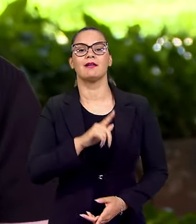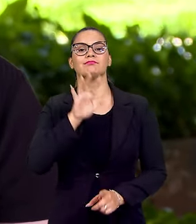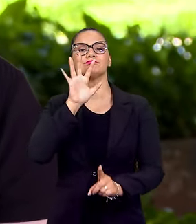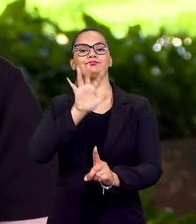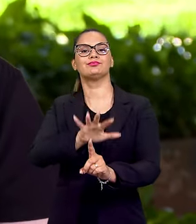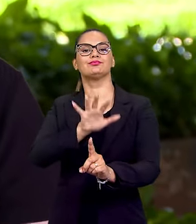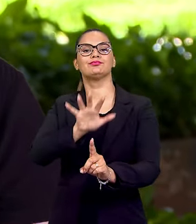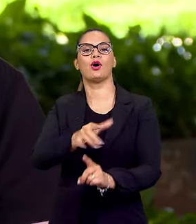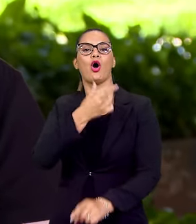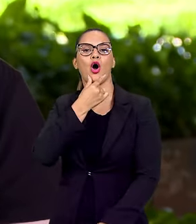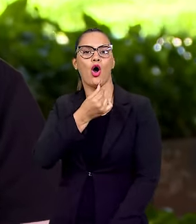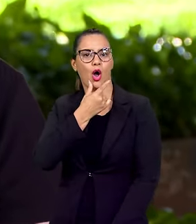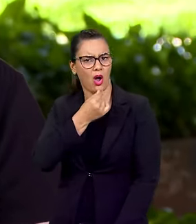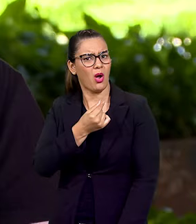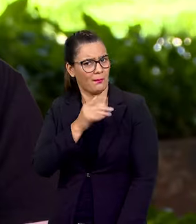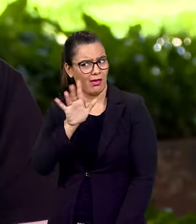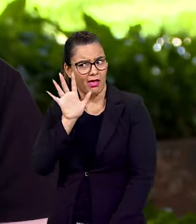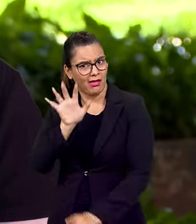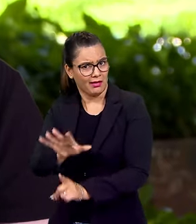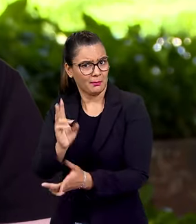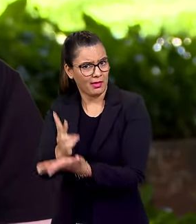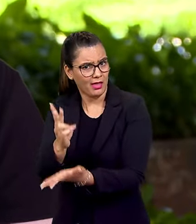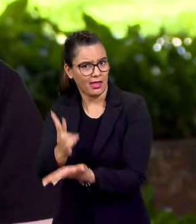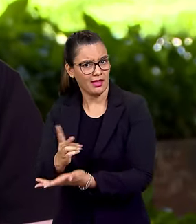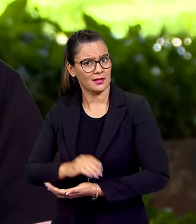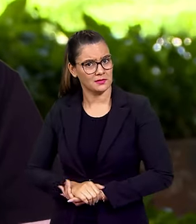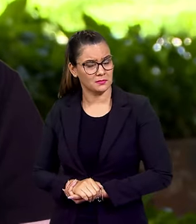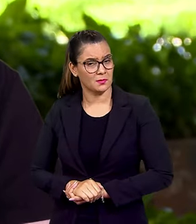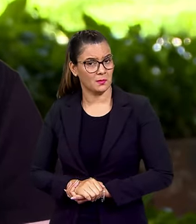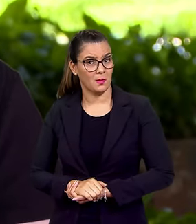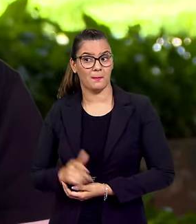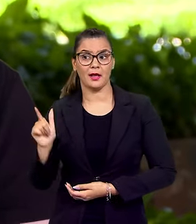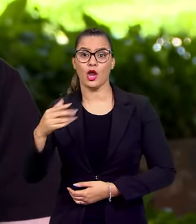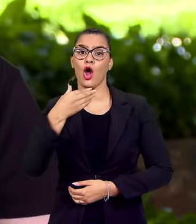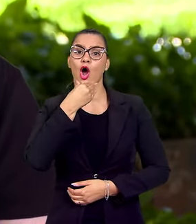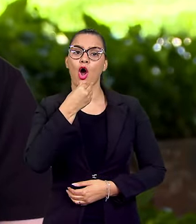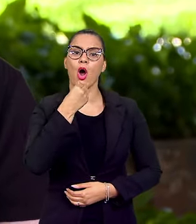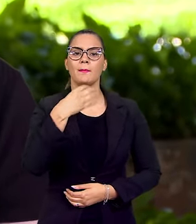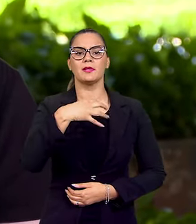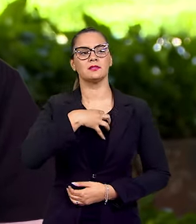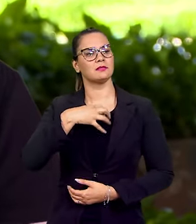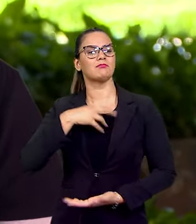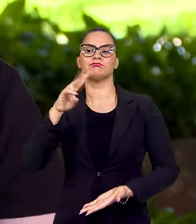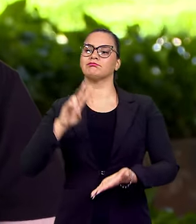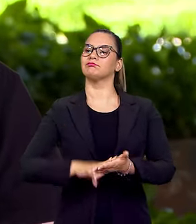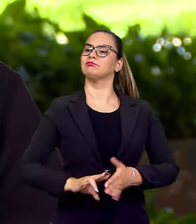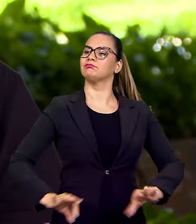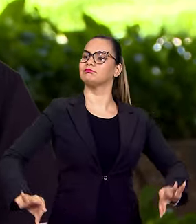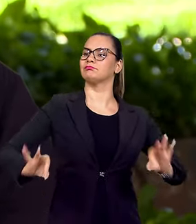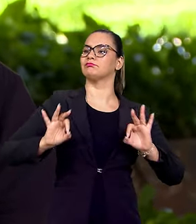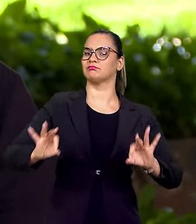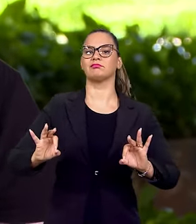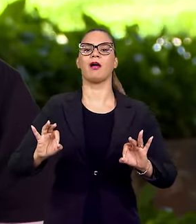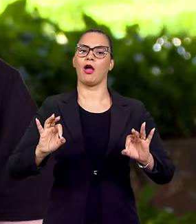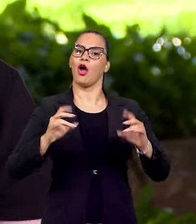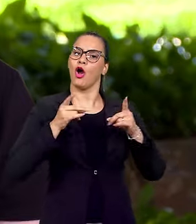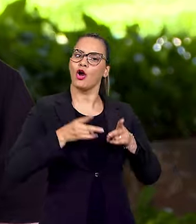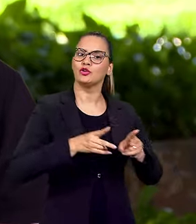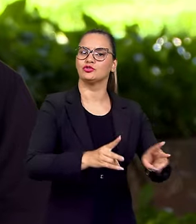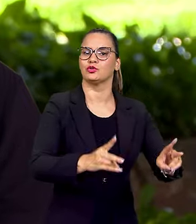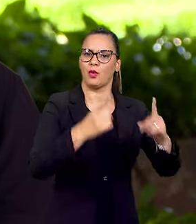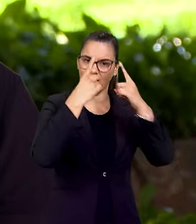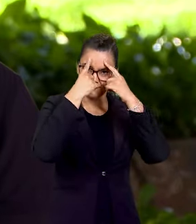conseguem afetar os homens, né, no sentido pejorativo mesmo da palavra, para que eles se sintam validados em